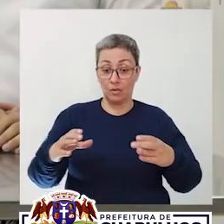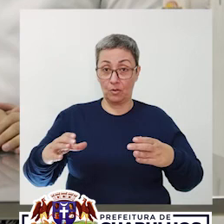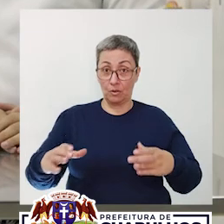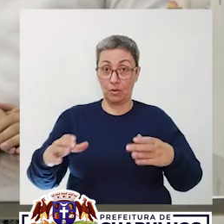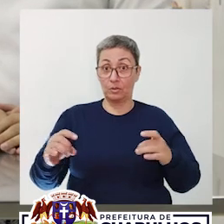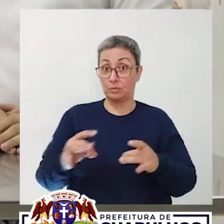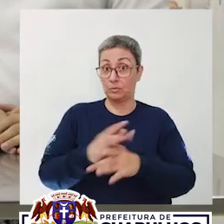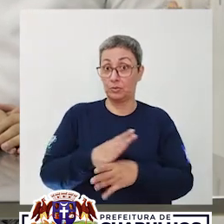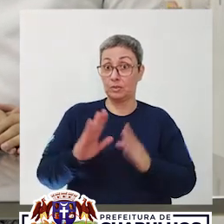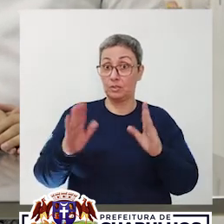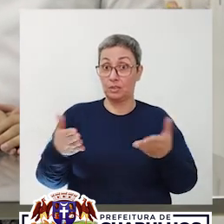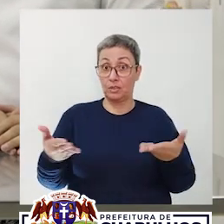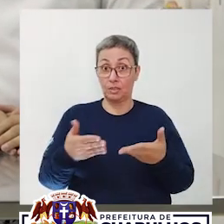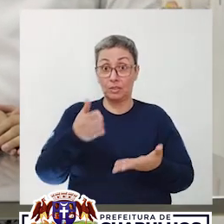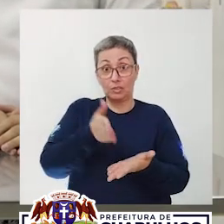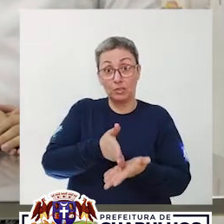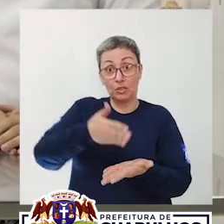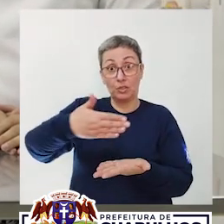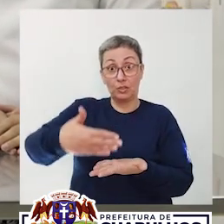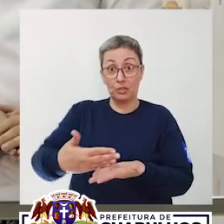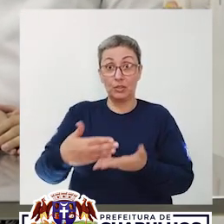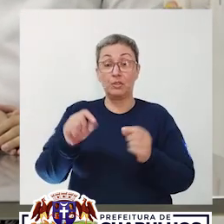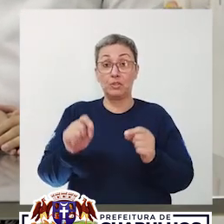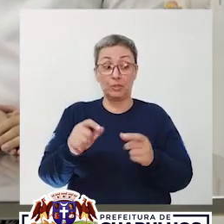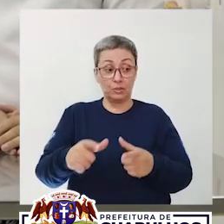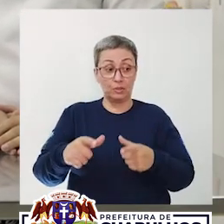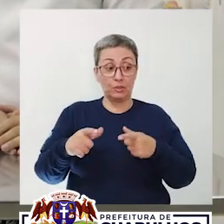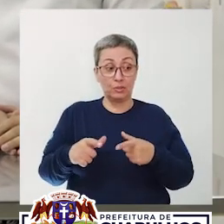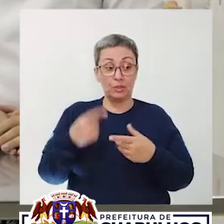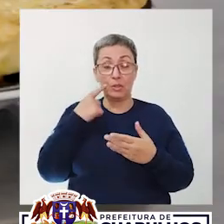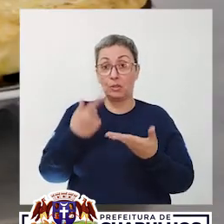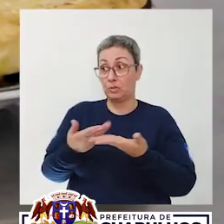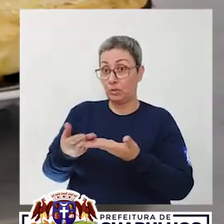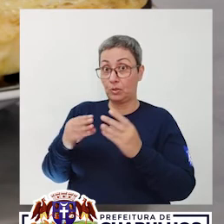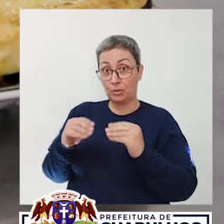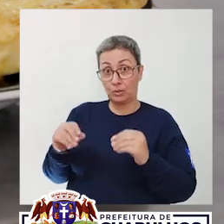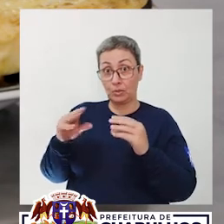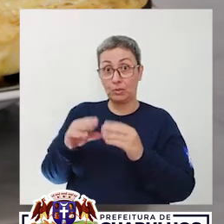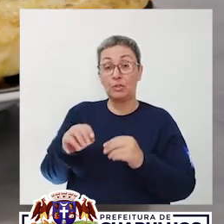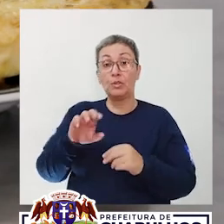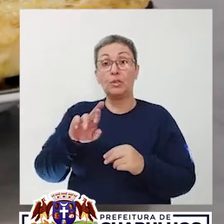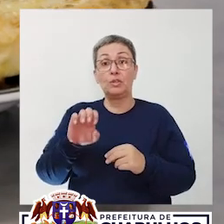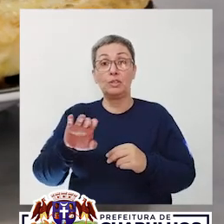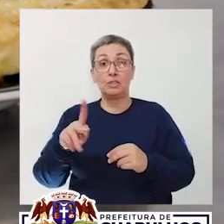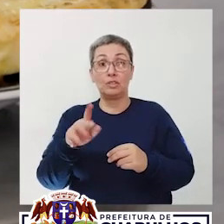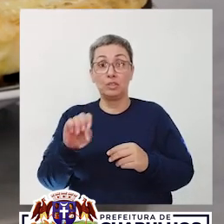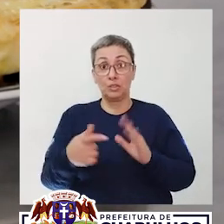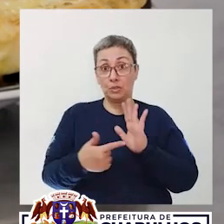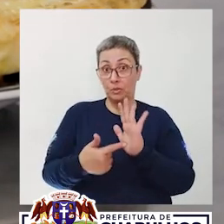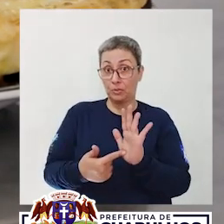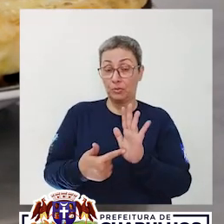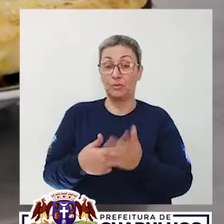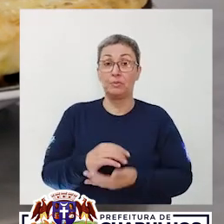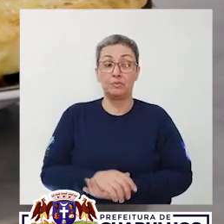Agora a nossa torta já está pronta, eu já cortei um pedaço. Mostra aqui a consistência, né, Noeli, do